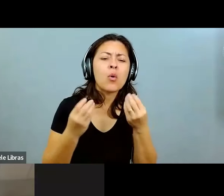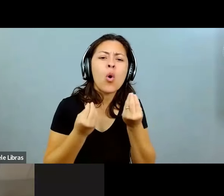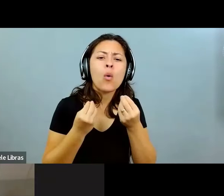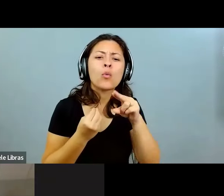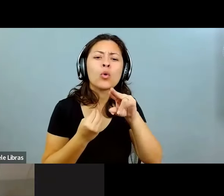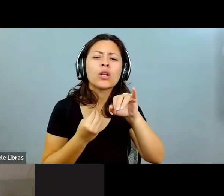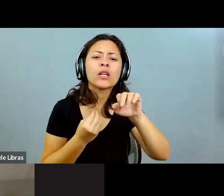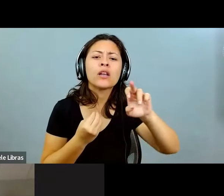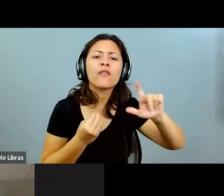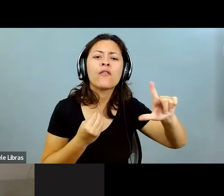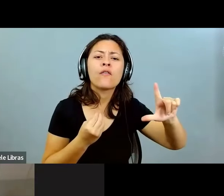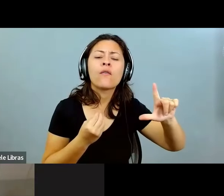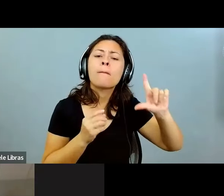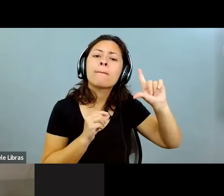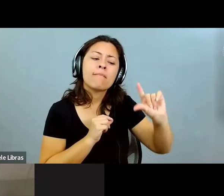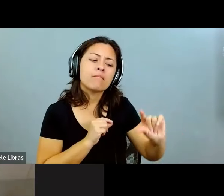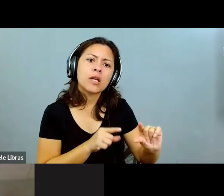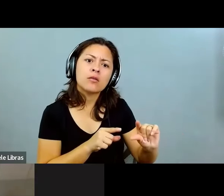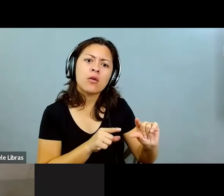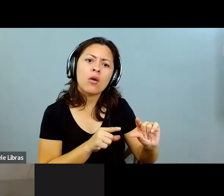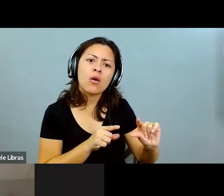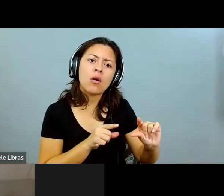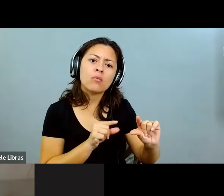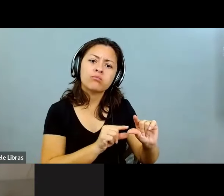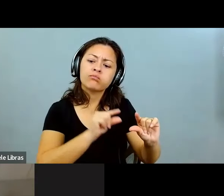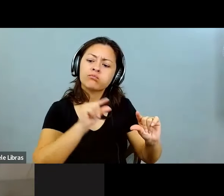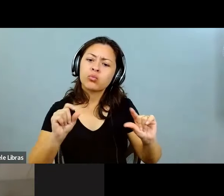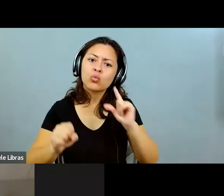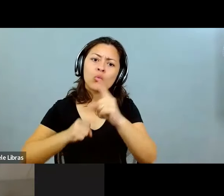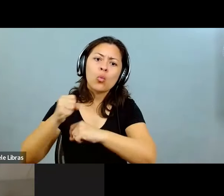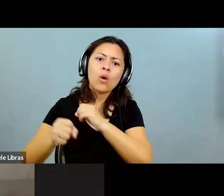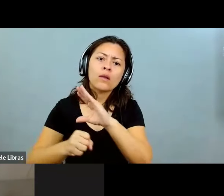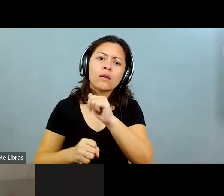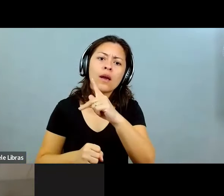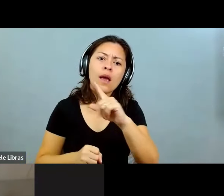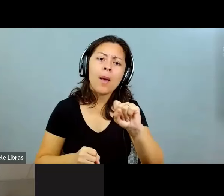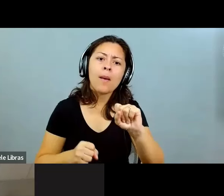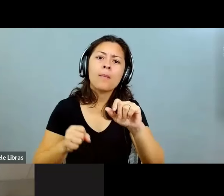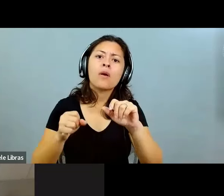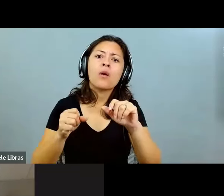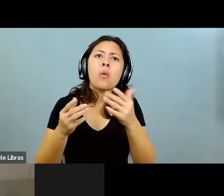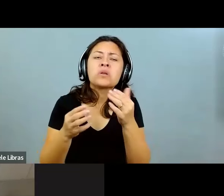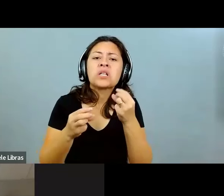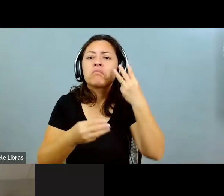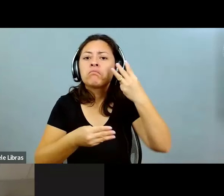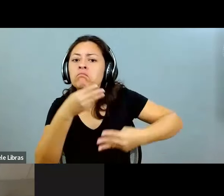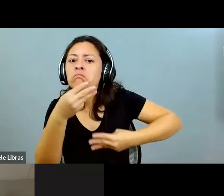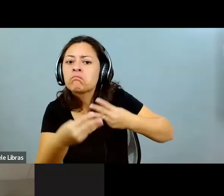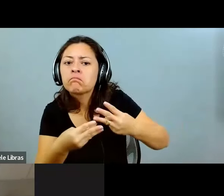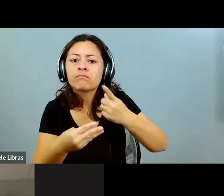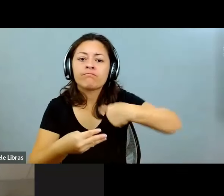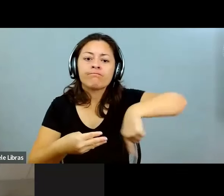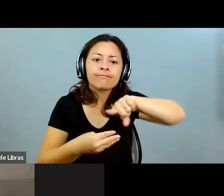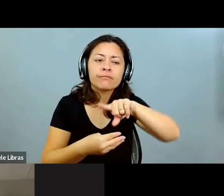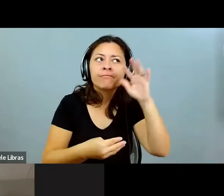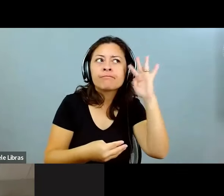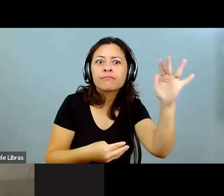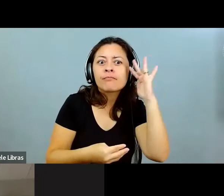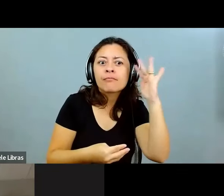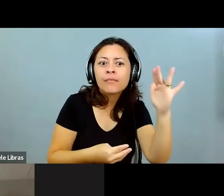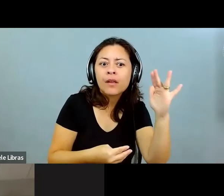efetivamente um nível menor que vai ser aplicado no ano de capex ou se é meramente uma questão trimestral e a gente deveria pensar num